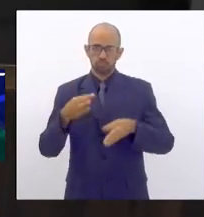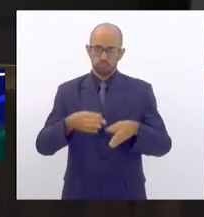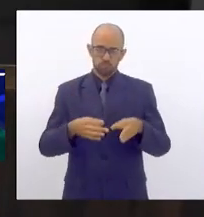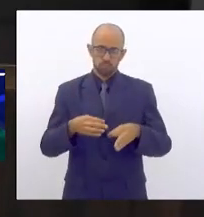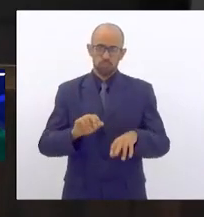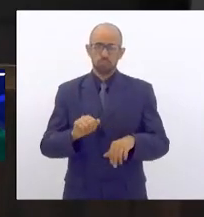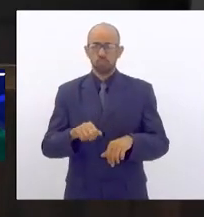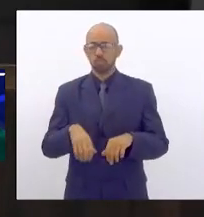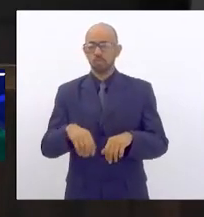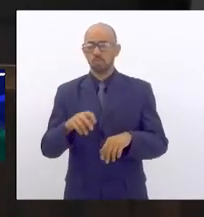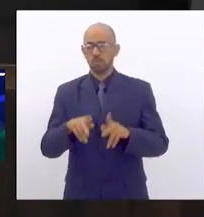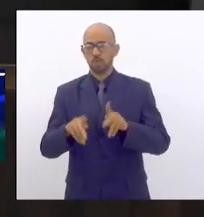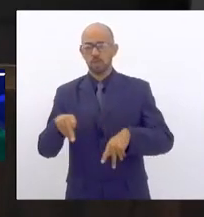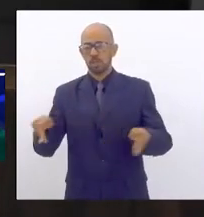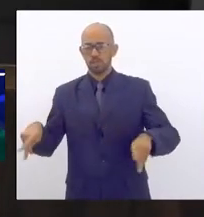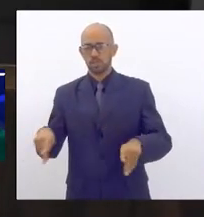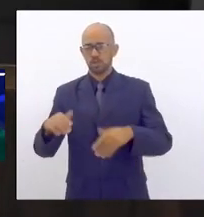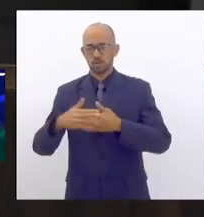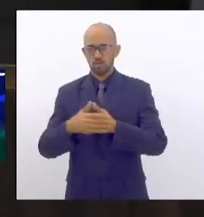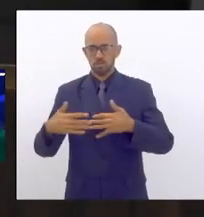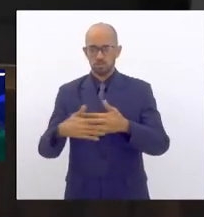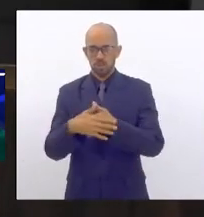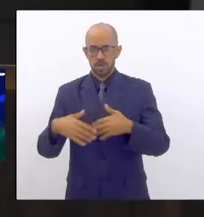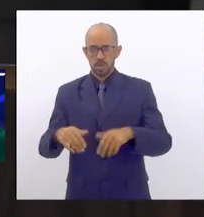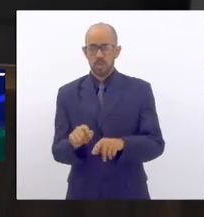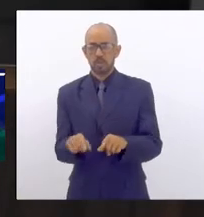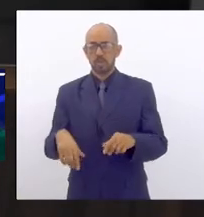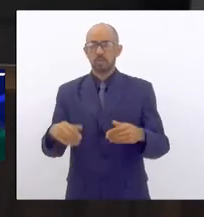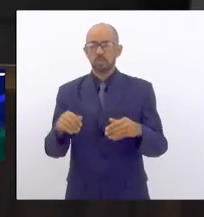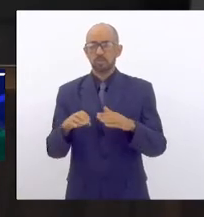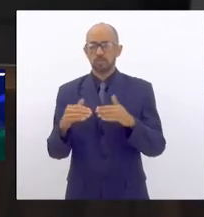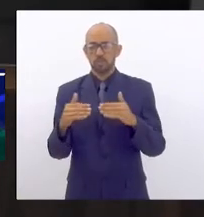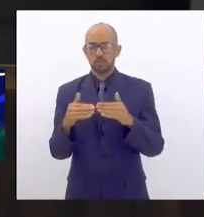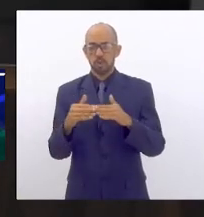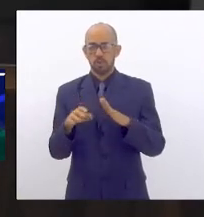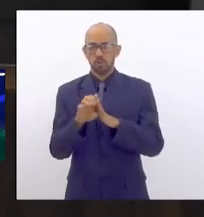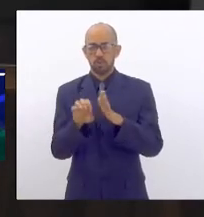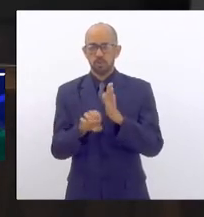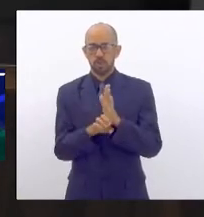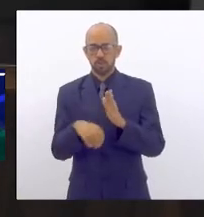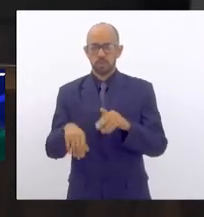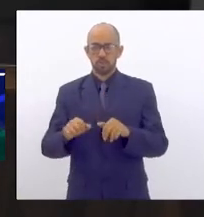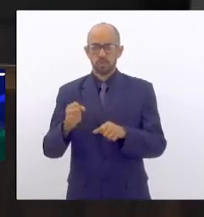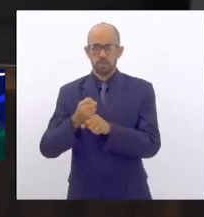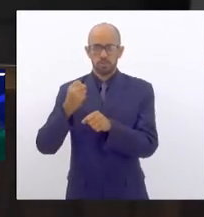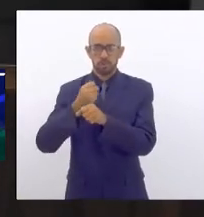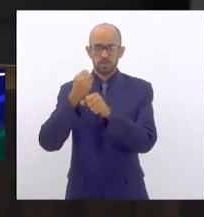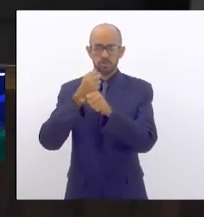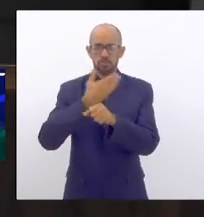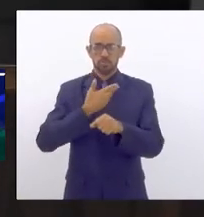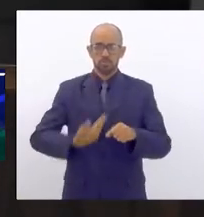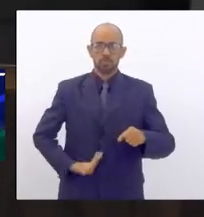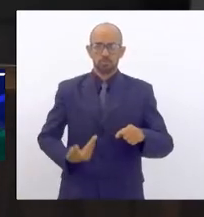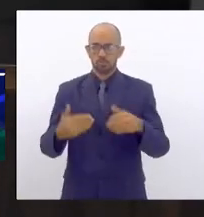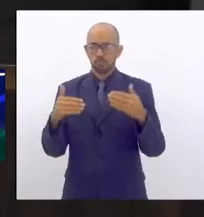Fundiária, favorável, com emendas de Assuntos Municipais e Desenvolvimento Regional, favorável, de Obras Públicas,